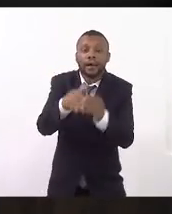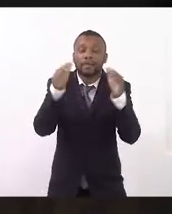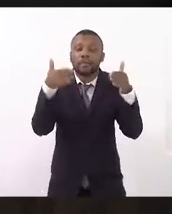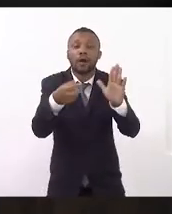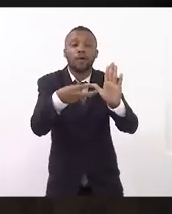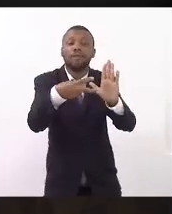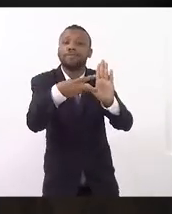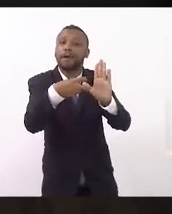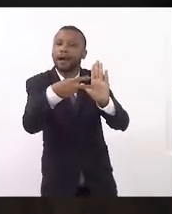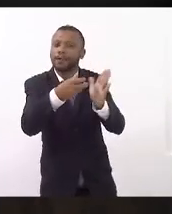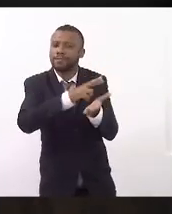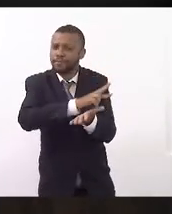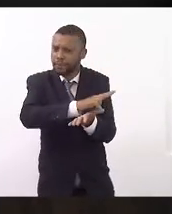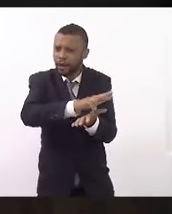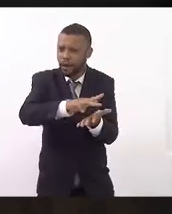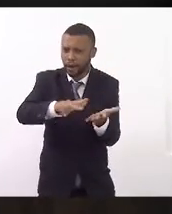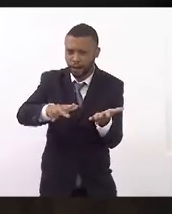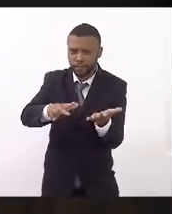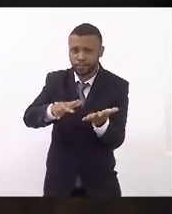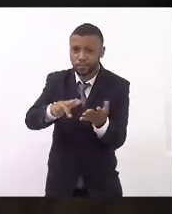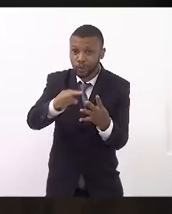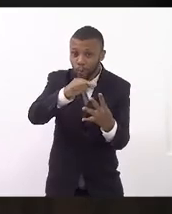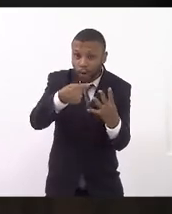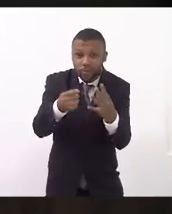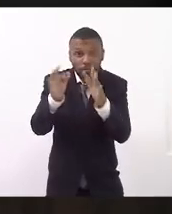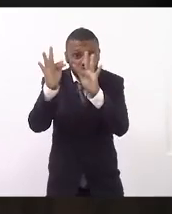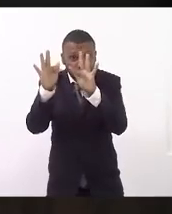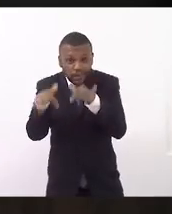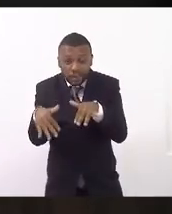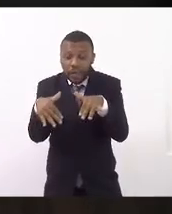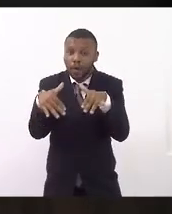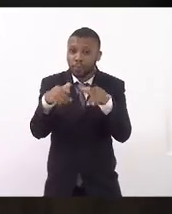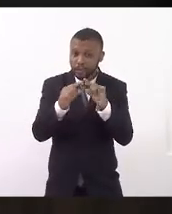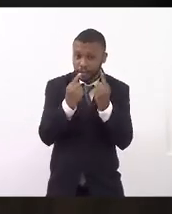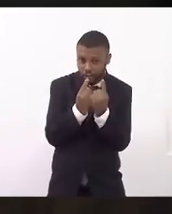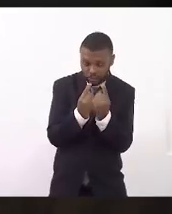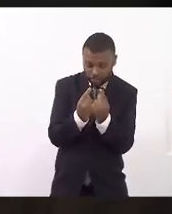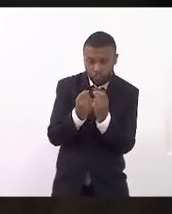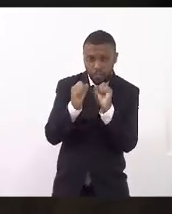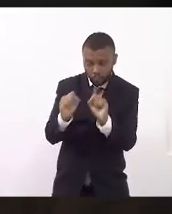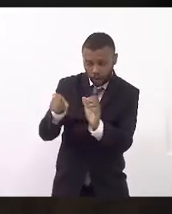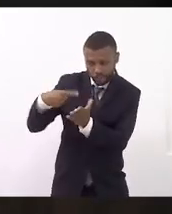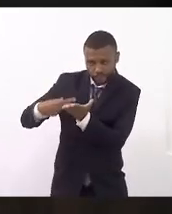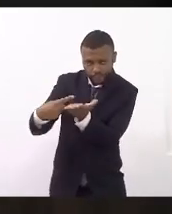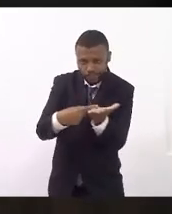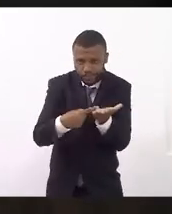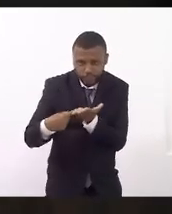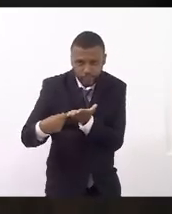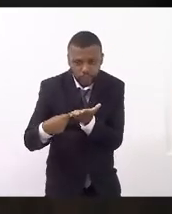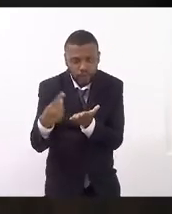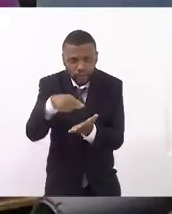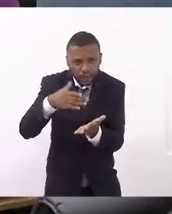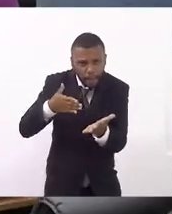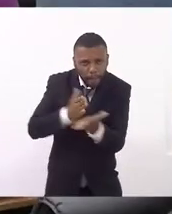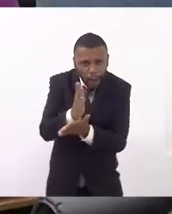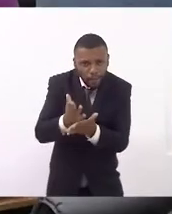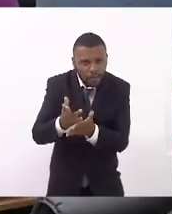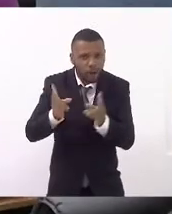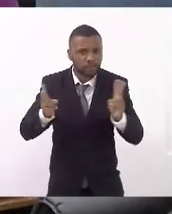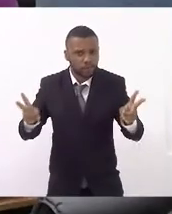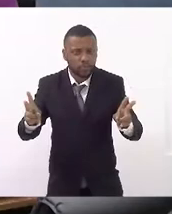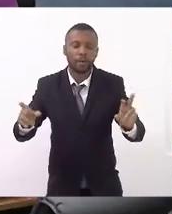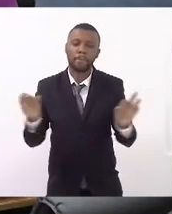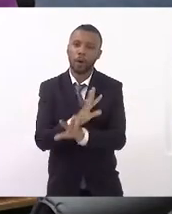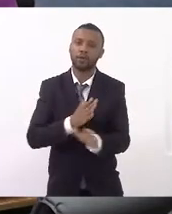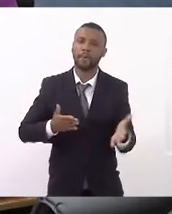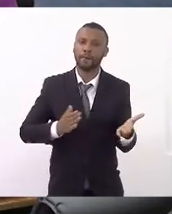os vetos, os quatro ao final dessa presente sessão, pode ser? Seus que aprovam nesse como estão aprovados. Então vamos